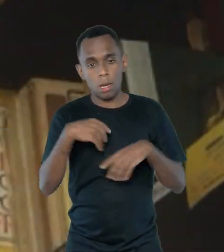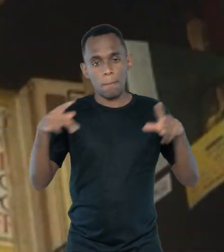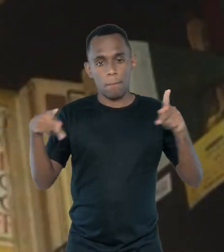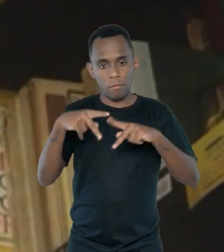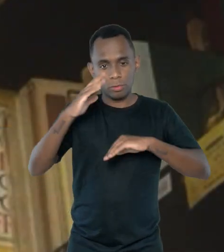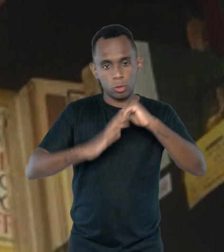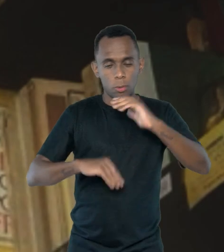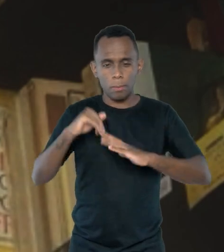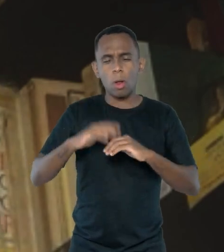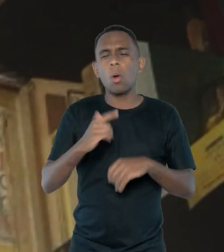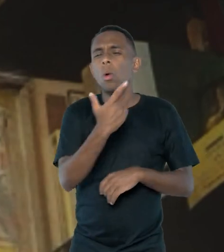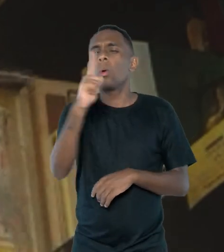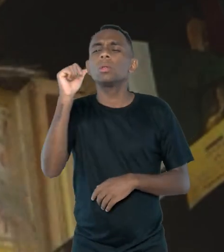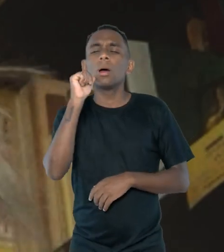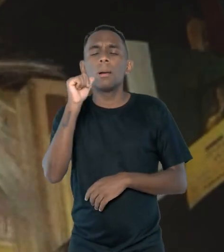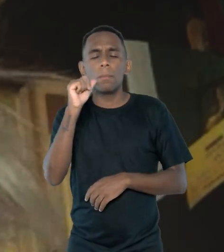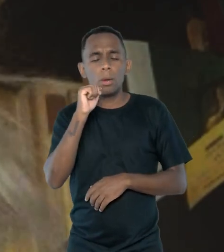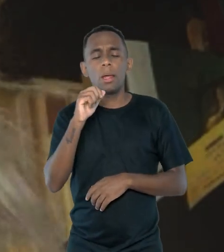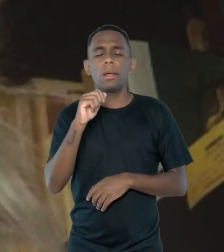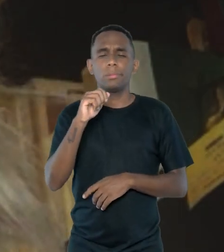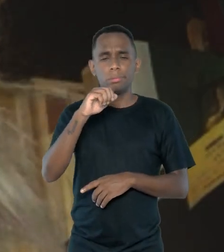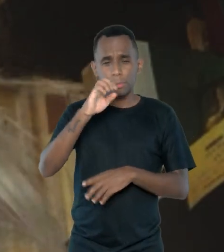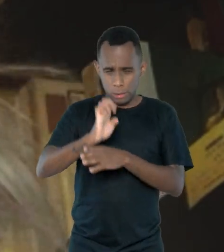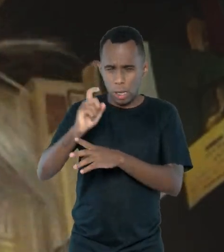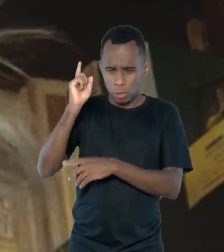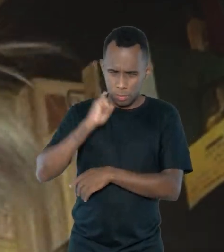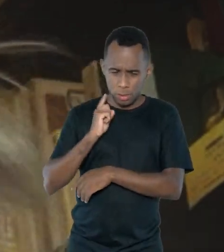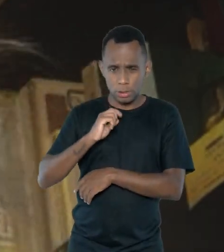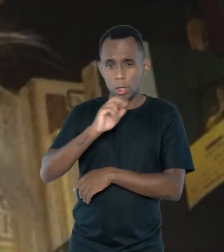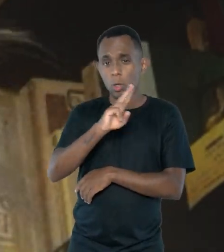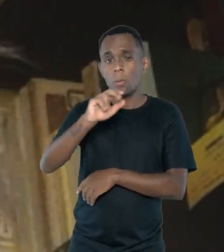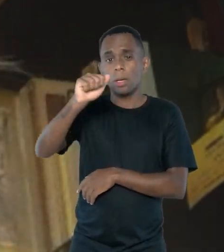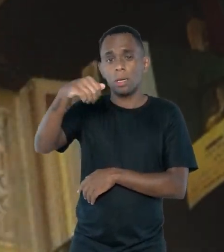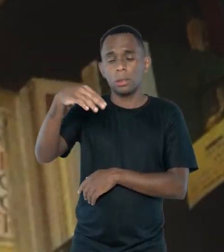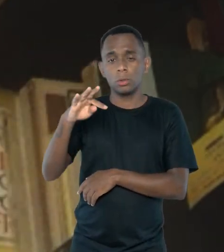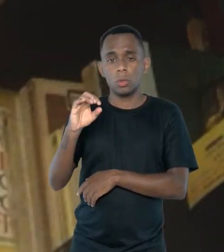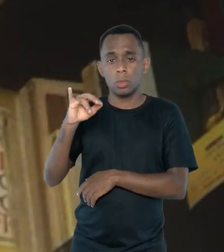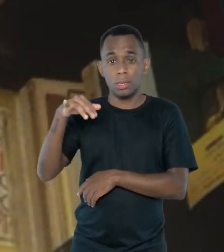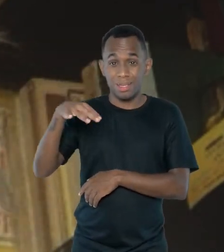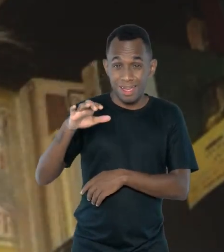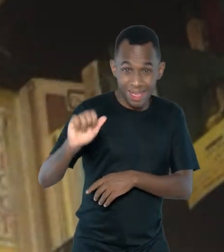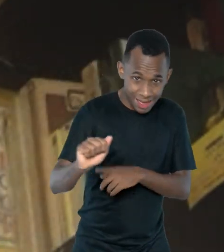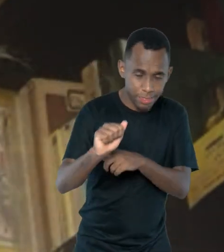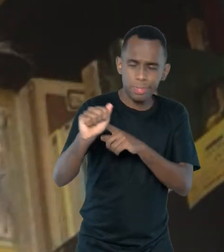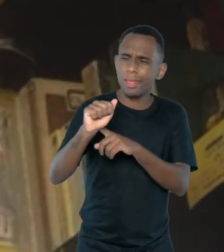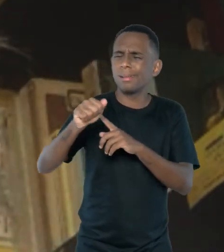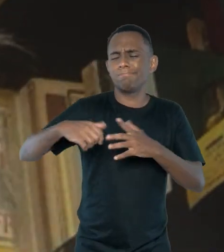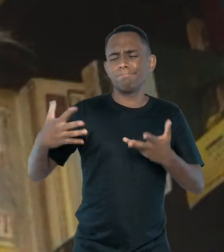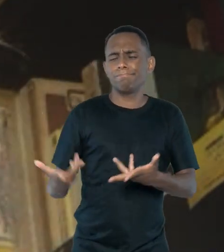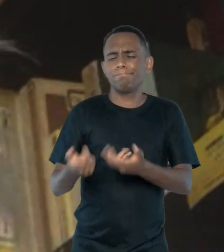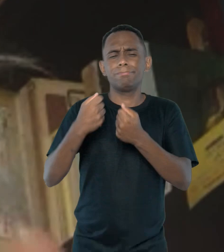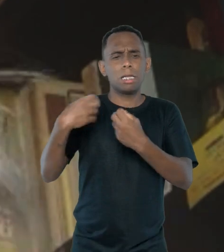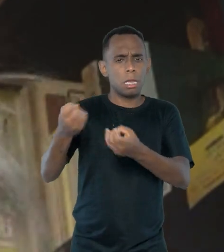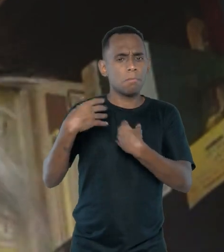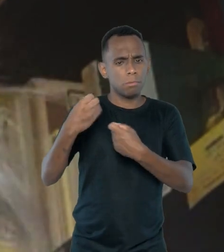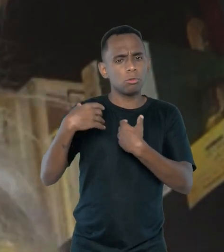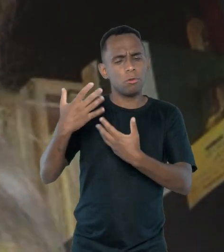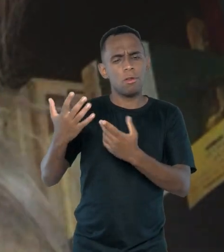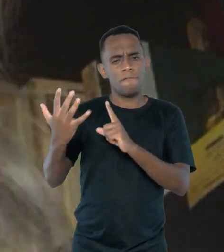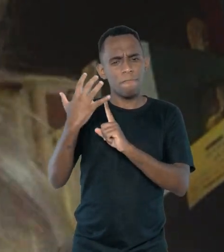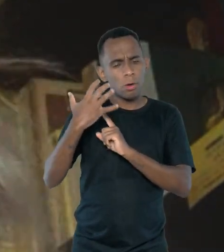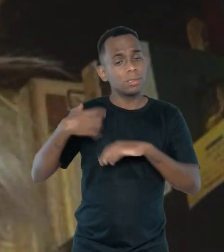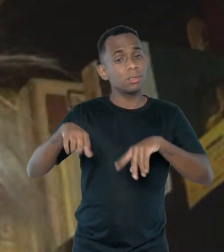autora aqui de Minas Gerais, Antonieta Cunha, também me influenciou bastante.